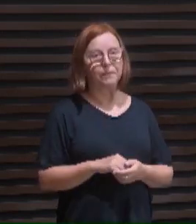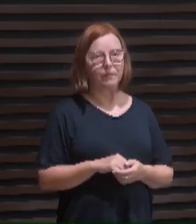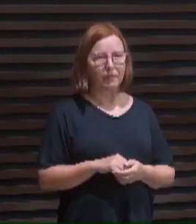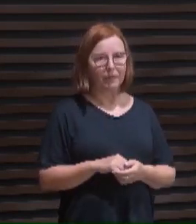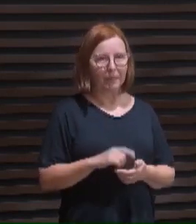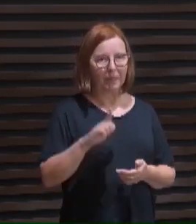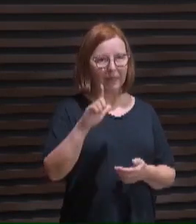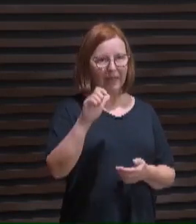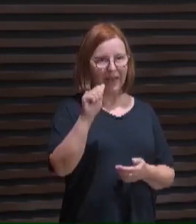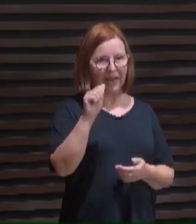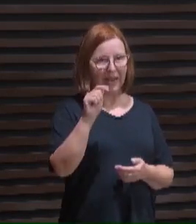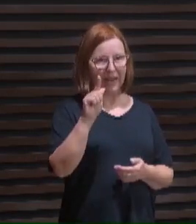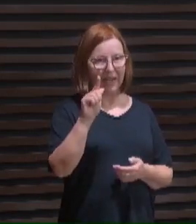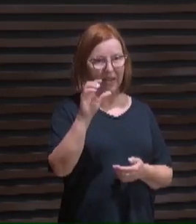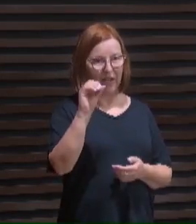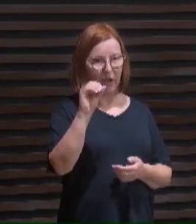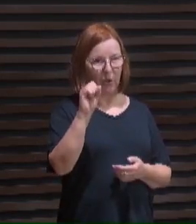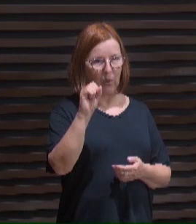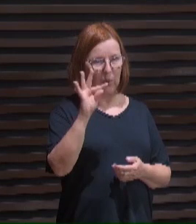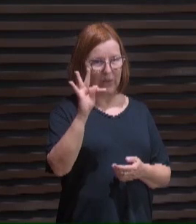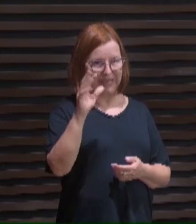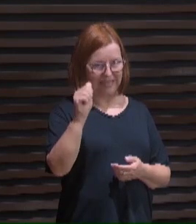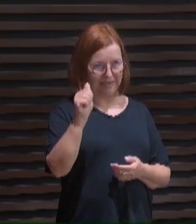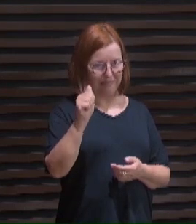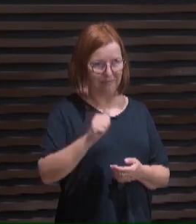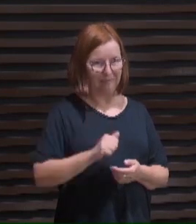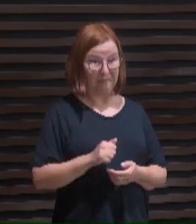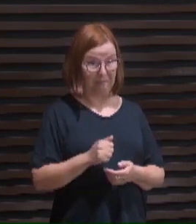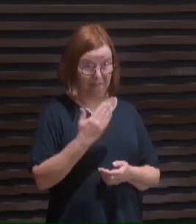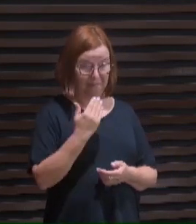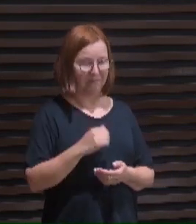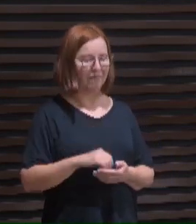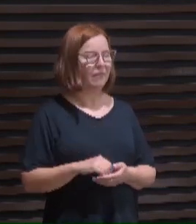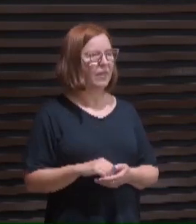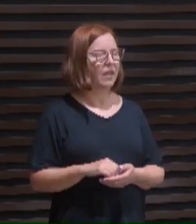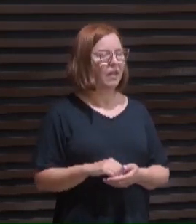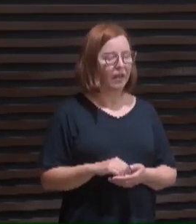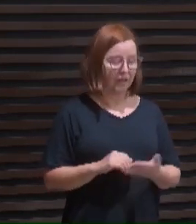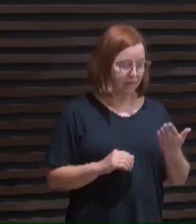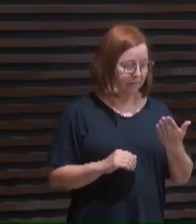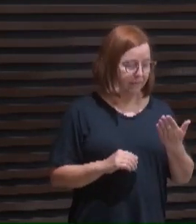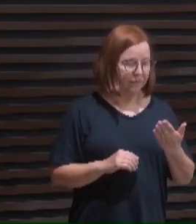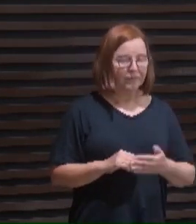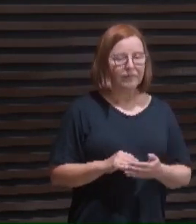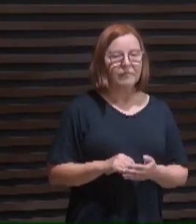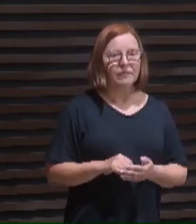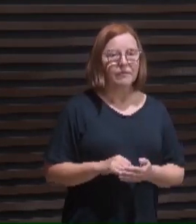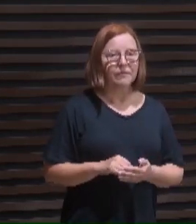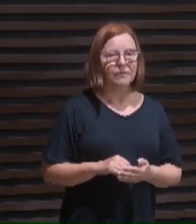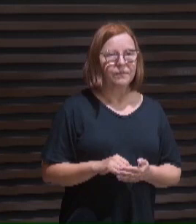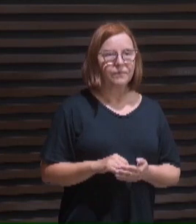minha conta, mas pediu o mais caro. Aí pede e